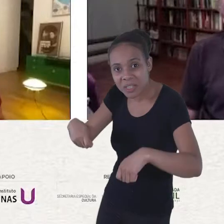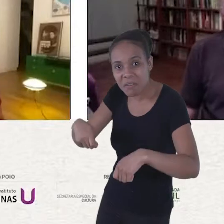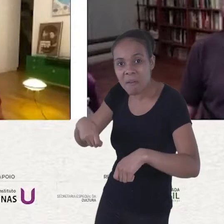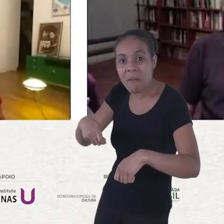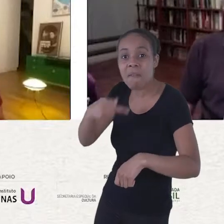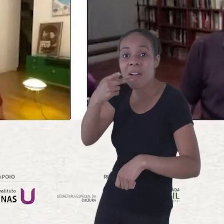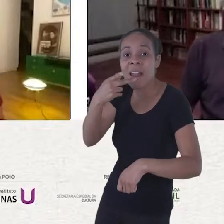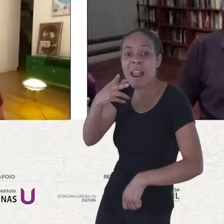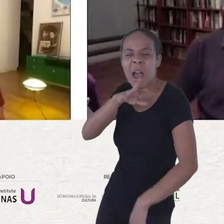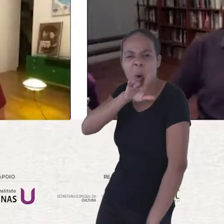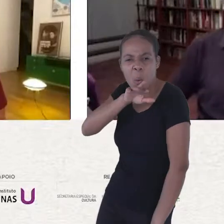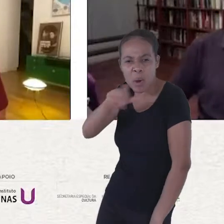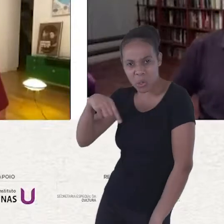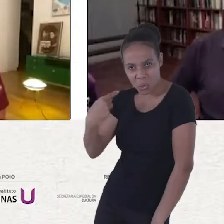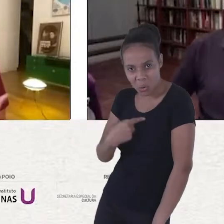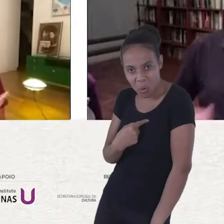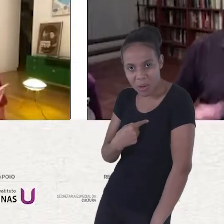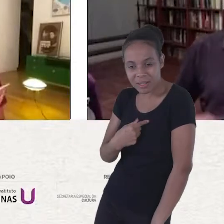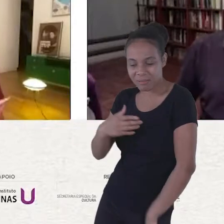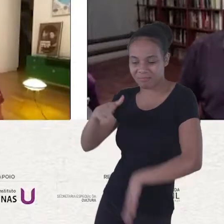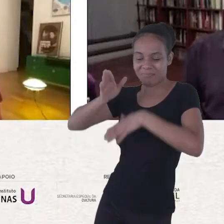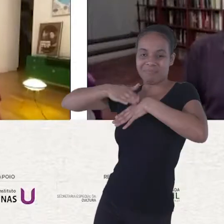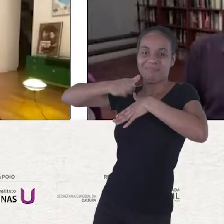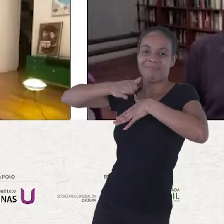Então, vou falar mal do Stepan aqui.